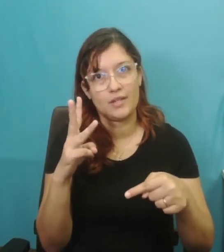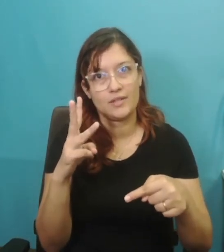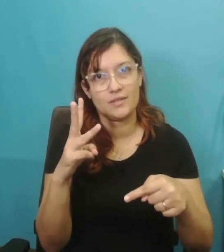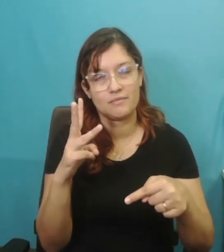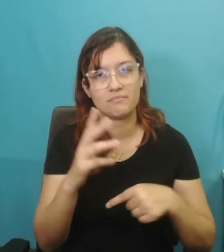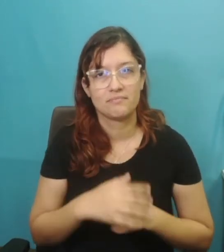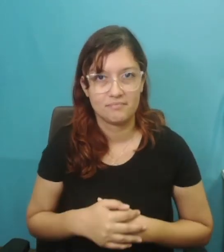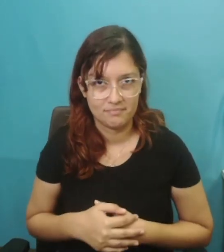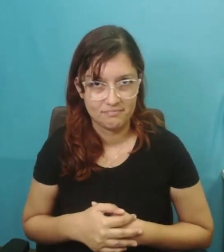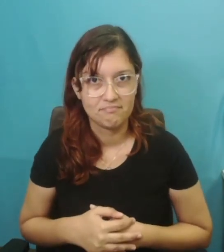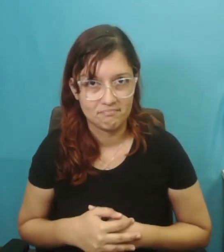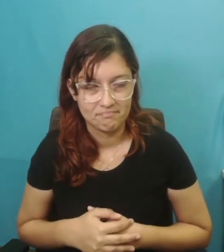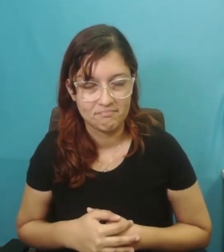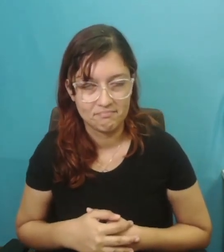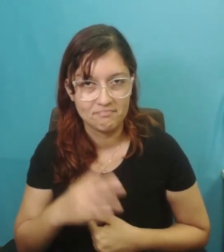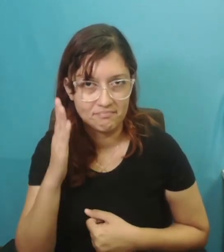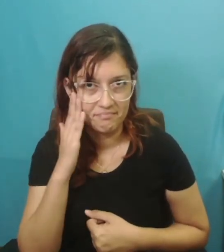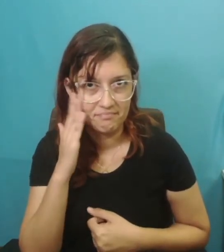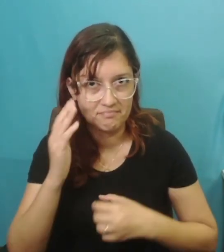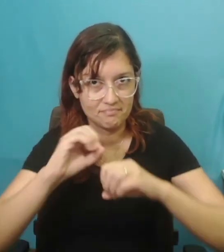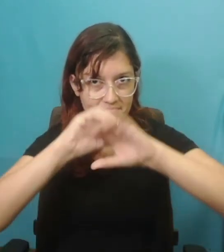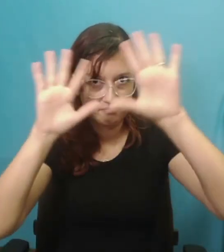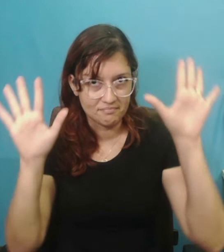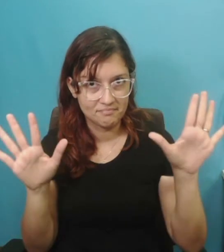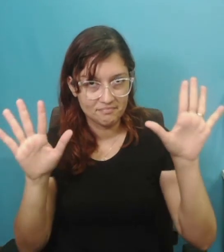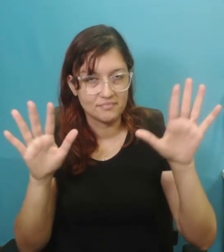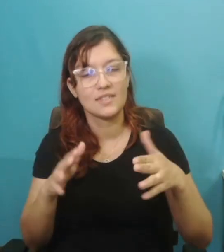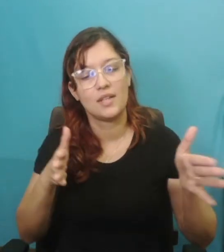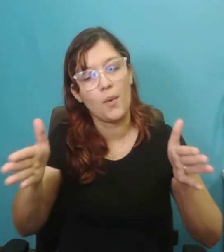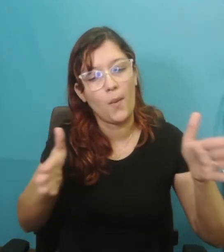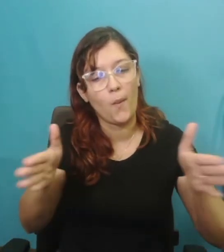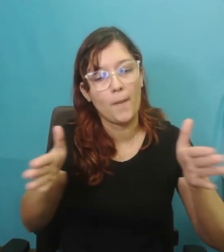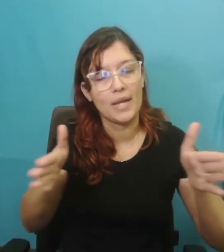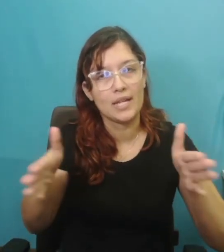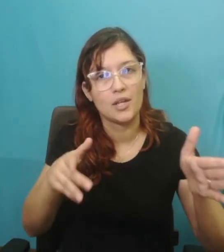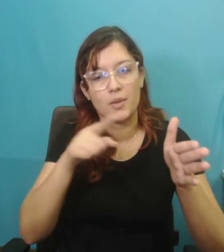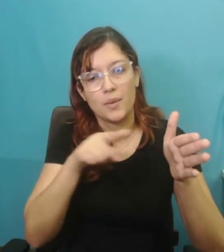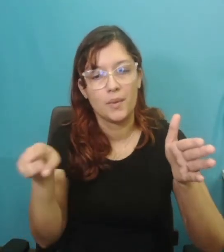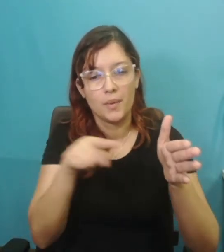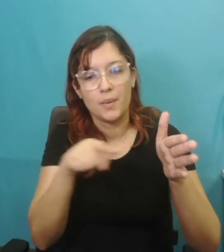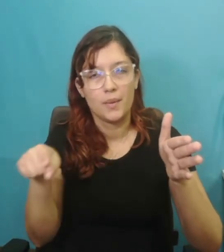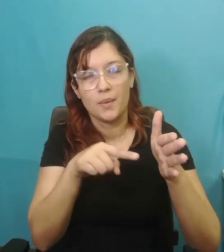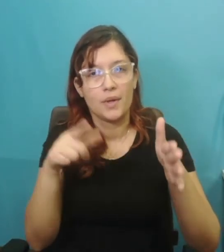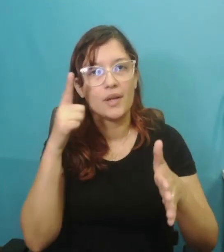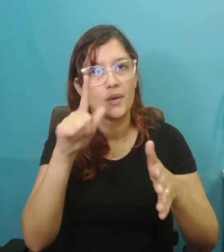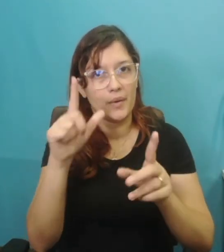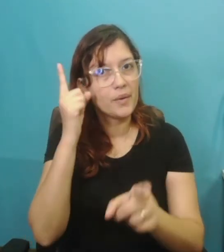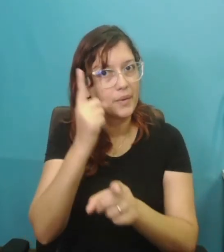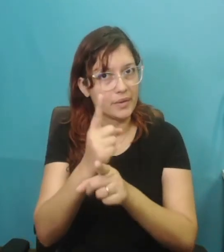voltar ao equilíbrio 3 vezes. Entendeu claramente?